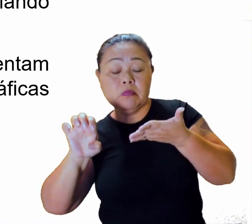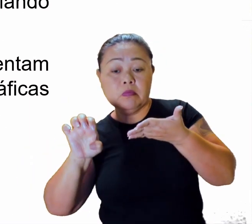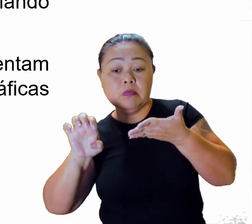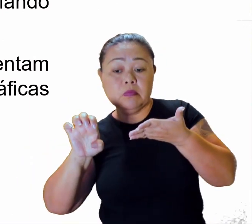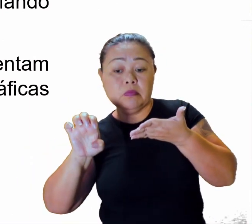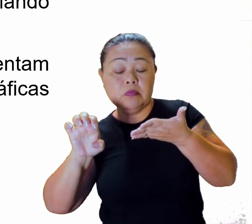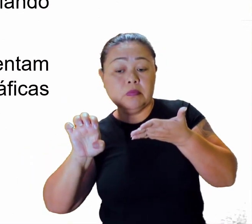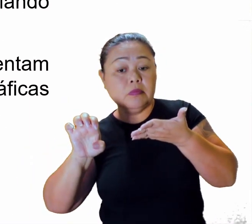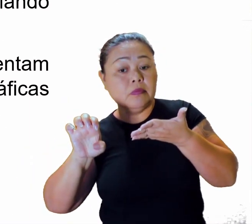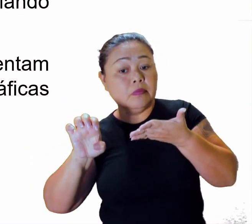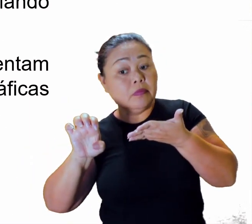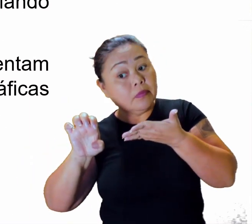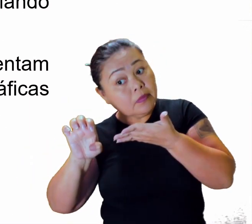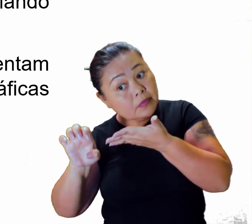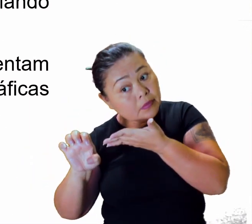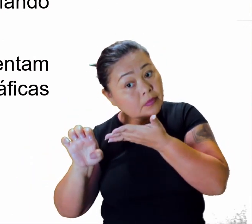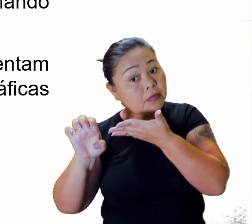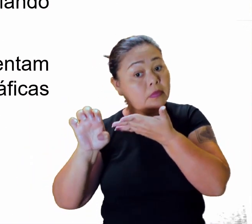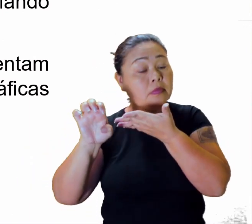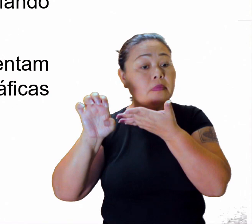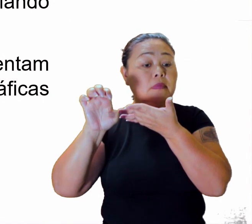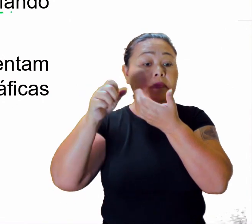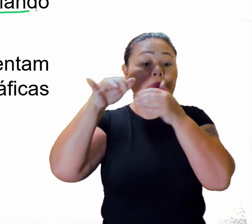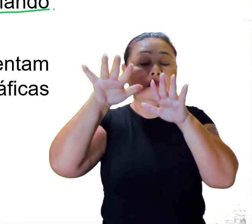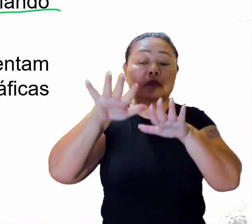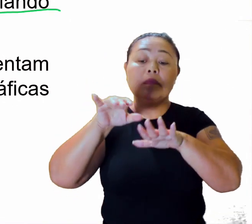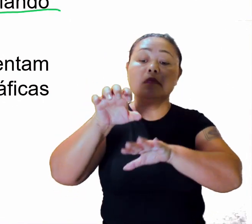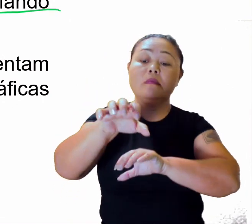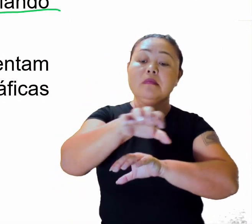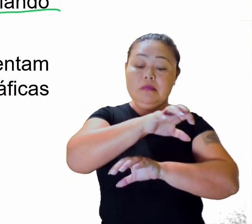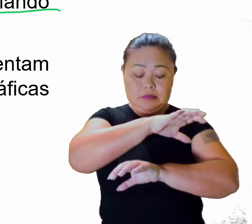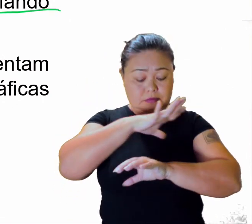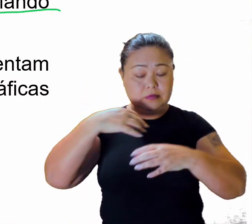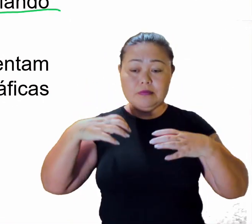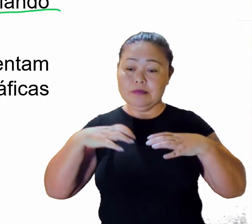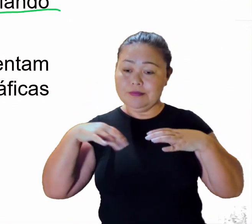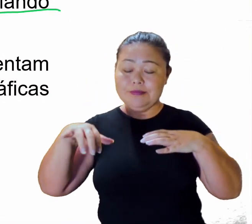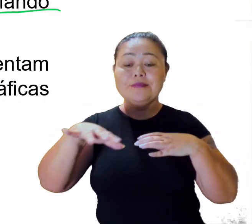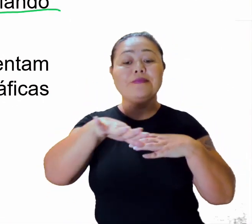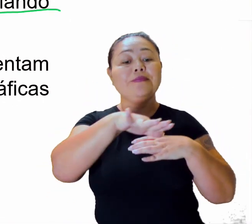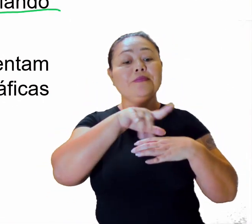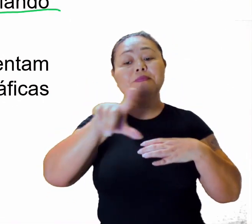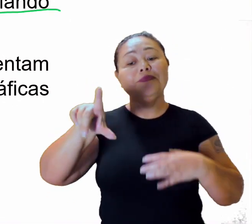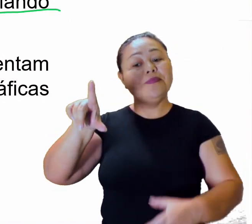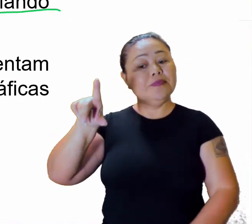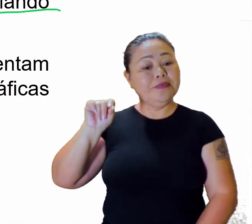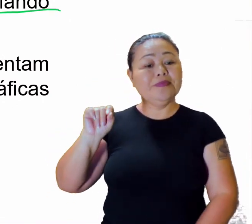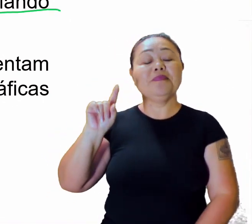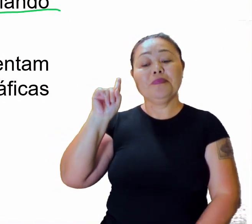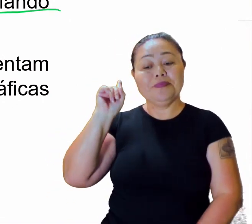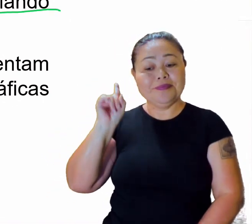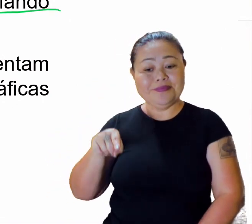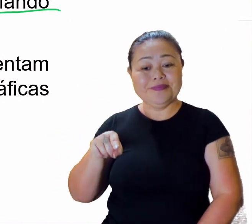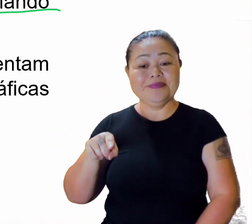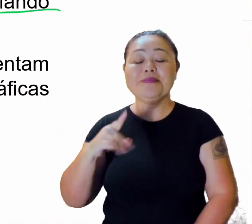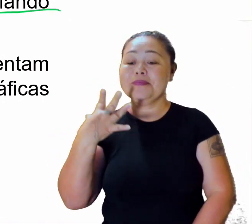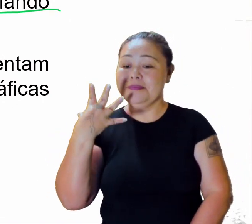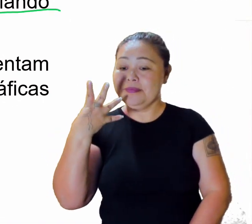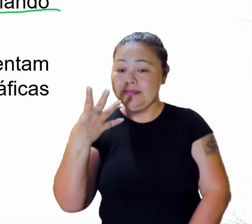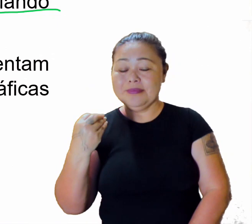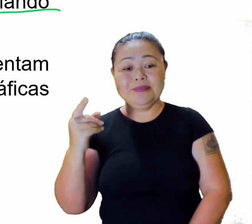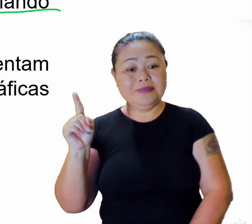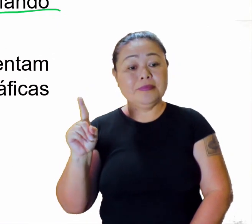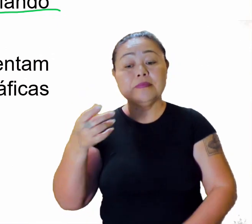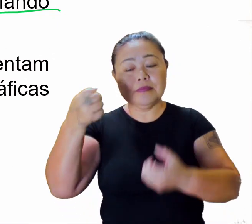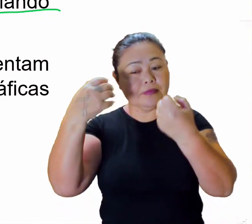saindo do Sudeste e se instalando em outras regiões. Ah, bora marcar logo essa daí, porque essa daí Tá bonita, né? tá